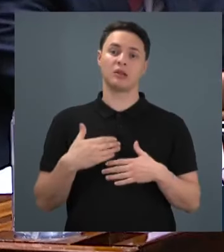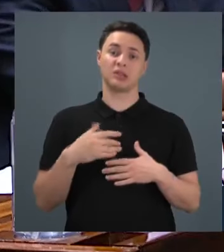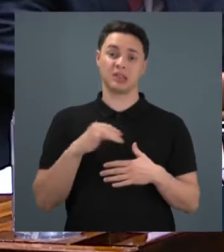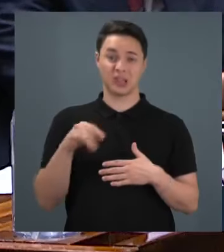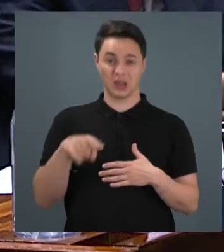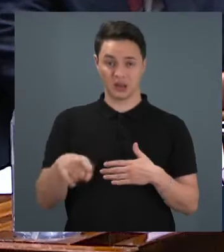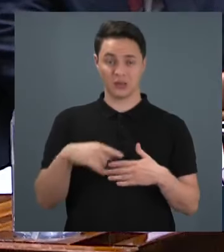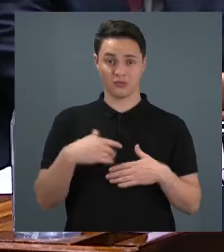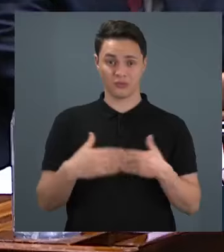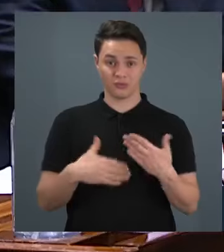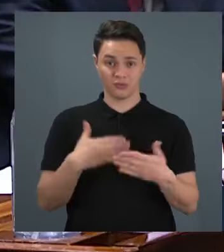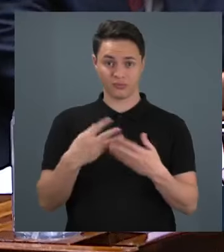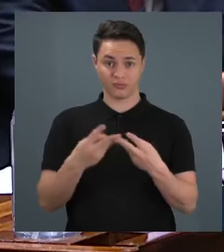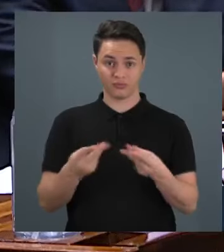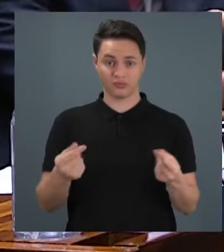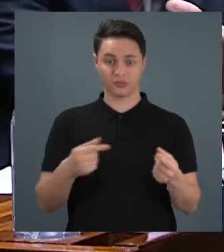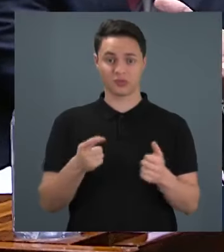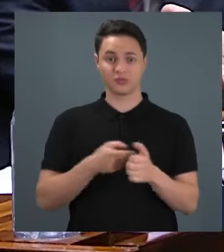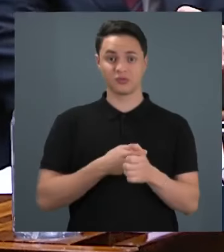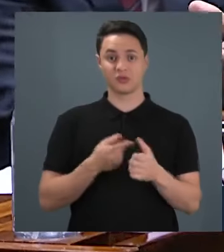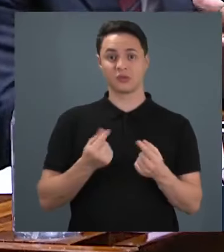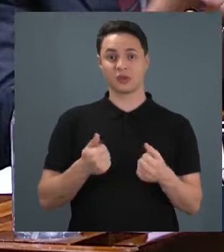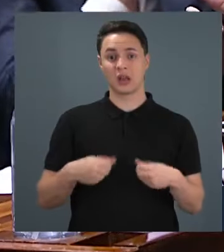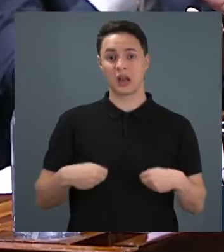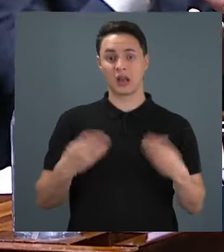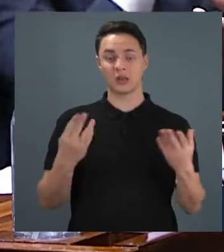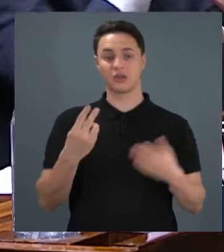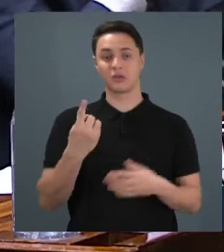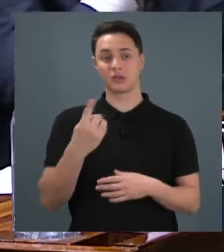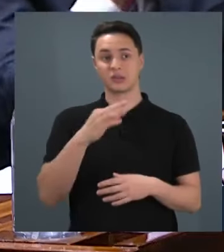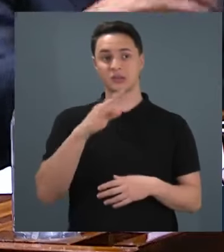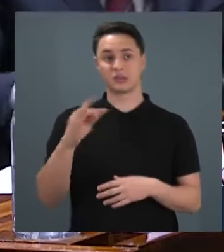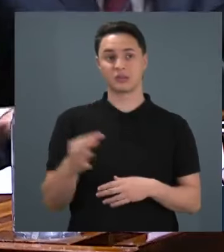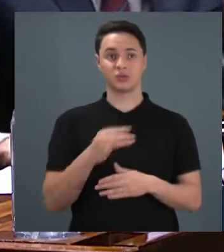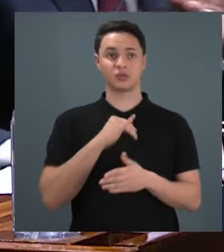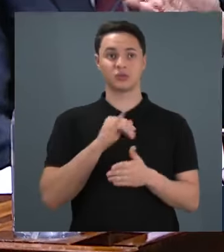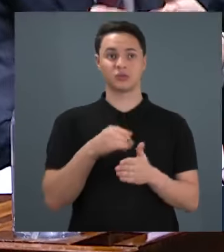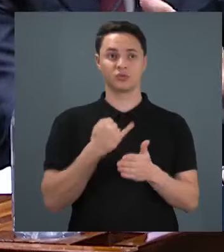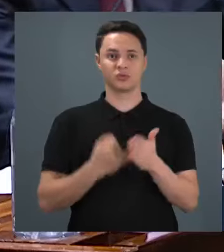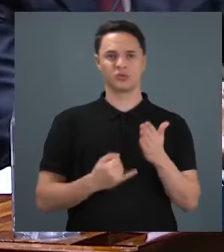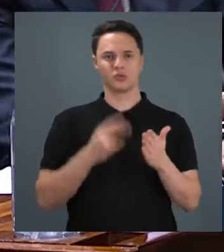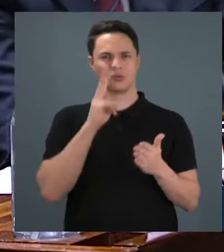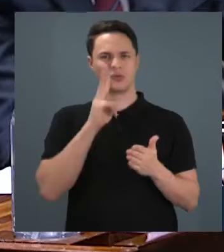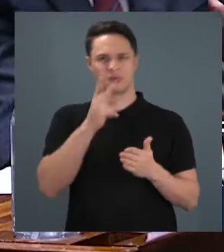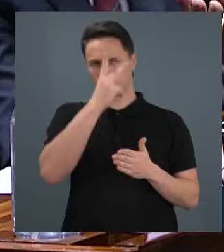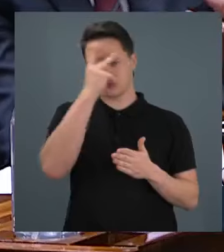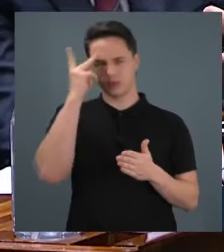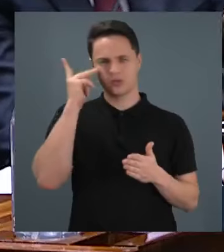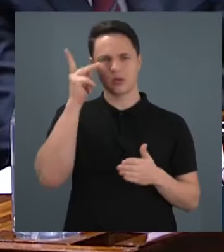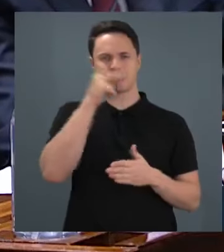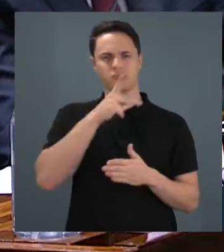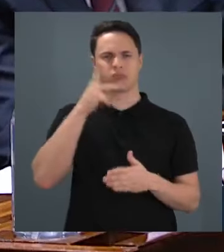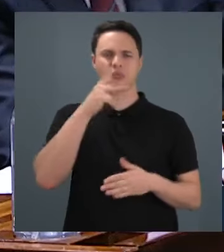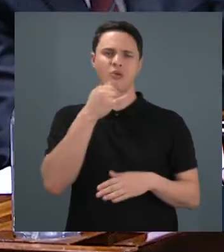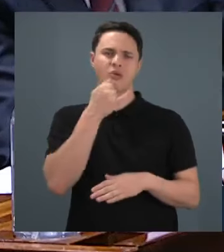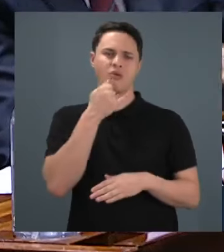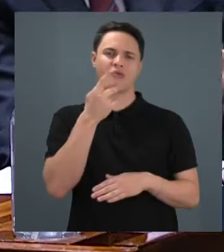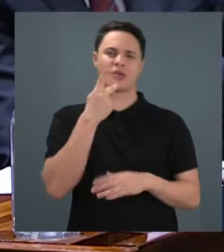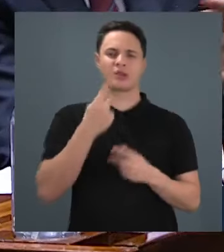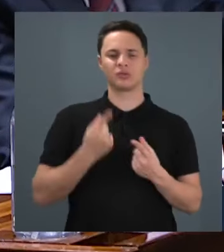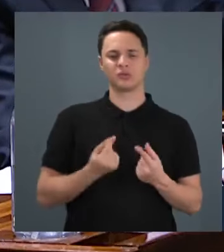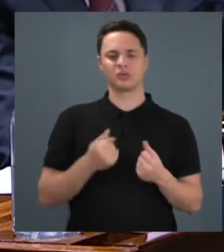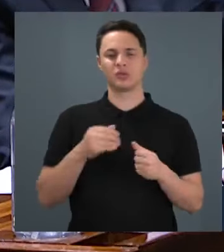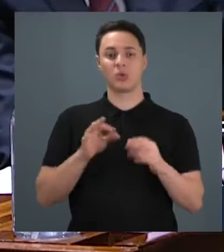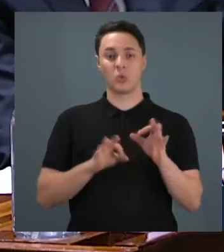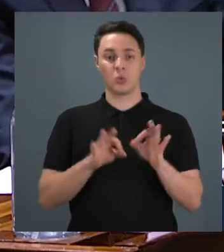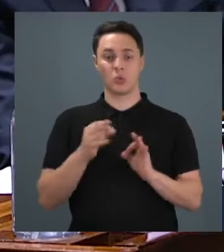dívida, o Brasil está gastando quase R$1 trilhão de juros. E eu vejo aqui um desfile de parlamentares lamentando que dentro do orçamento, que inclusive